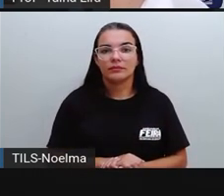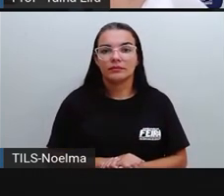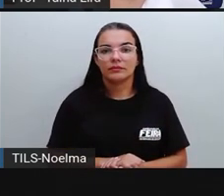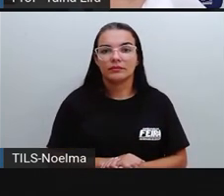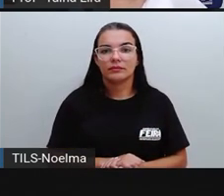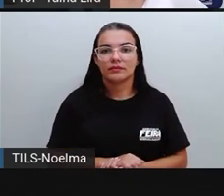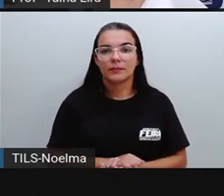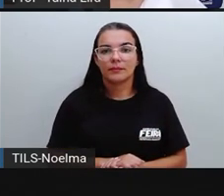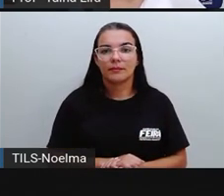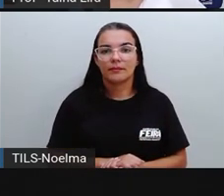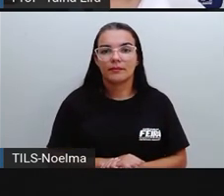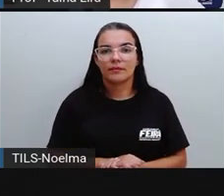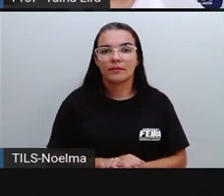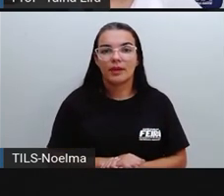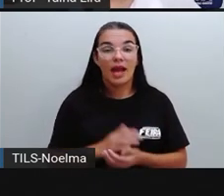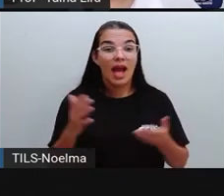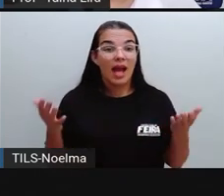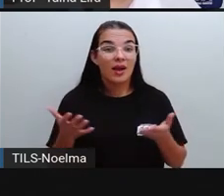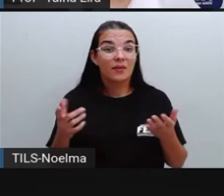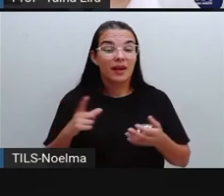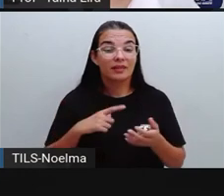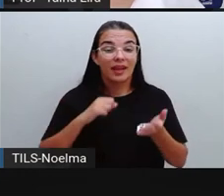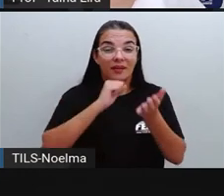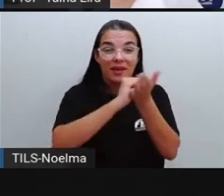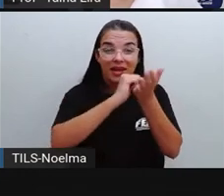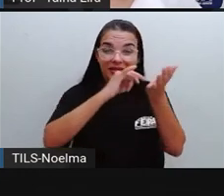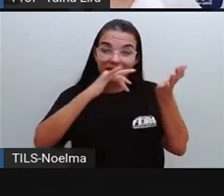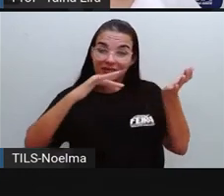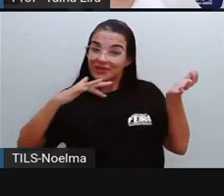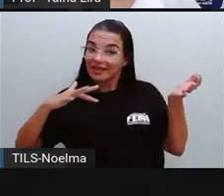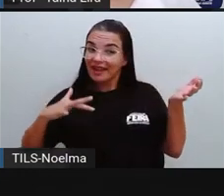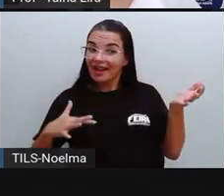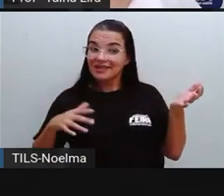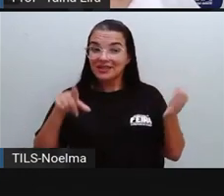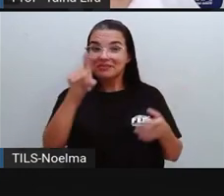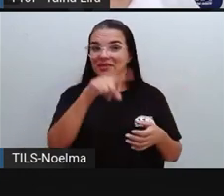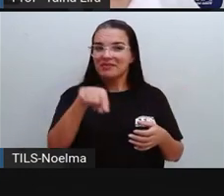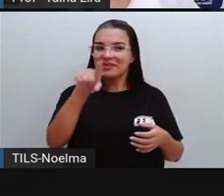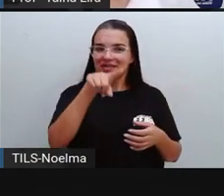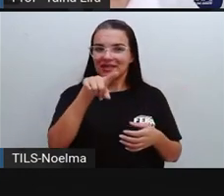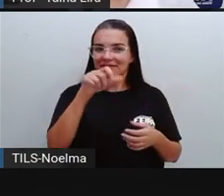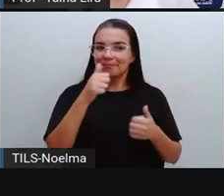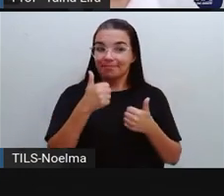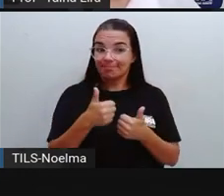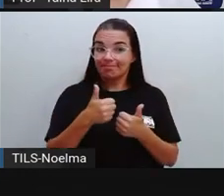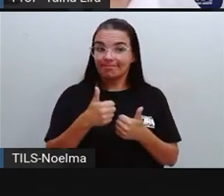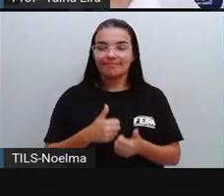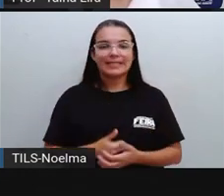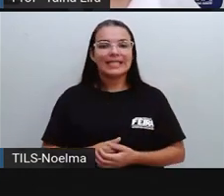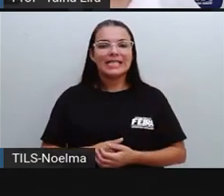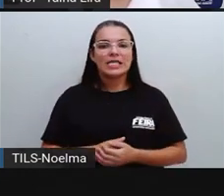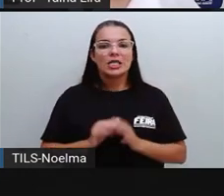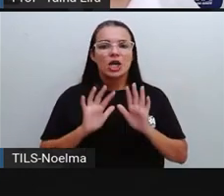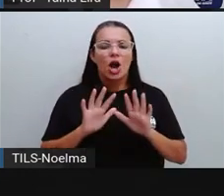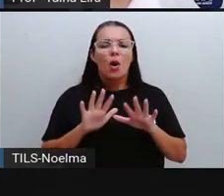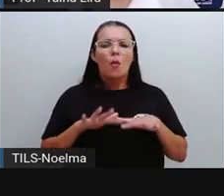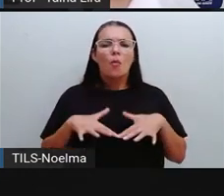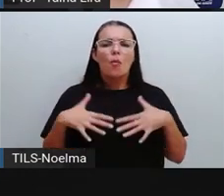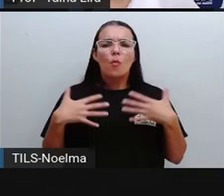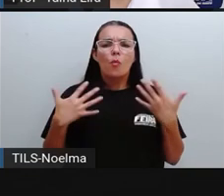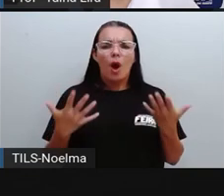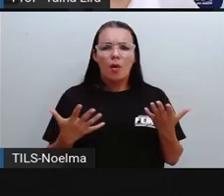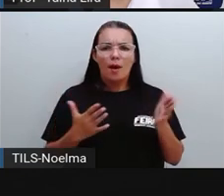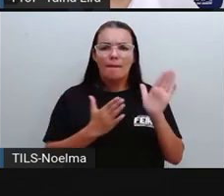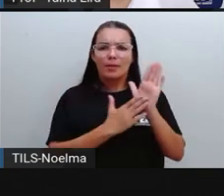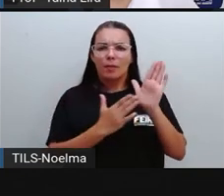E olha só, a Pro deixou aqui também uma atividade para vocês, tá? Qual é a propaganda